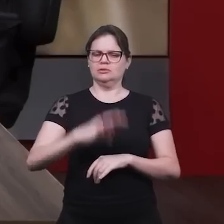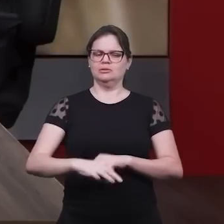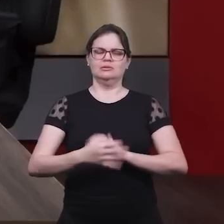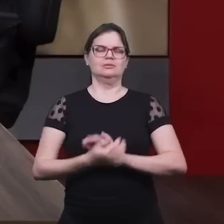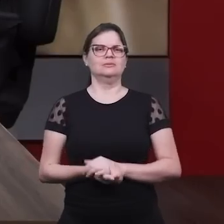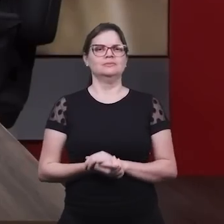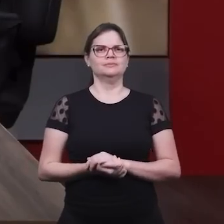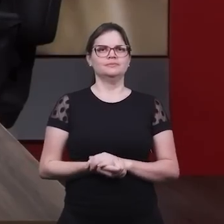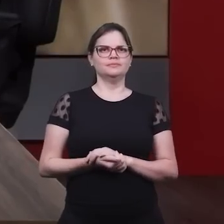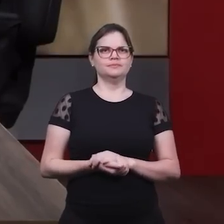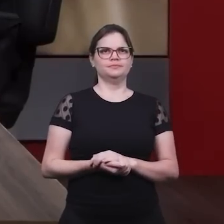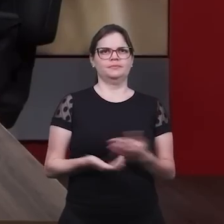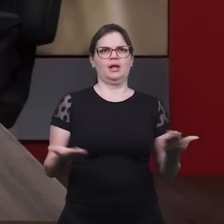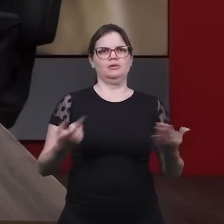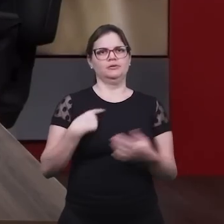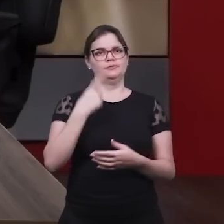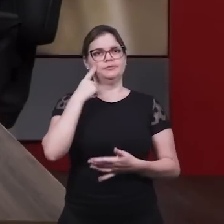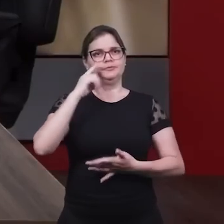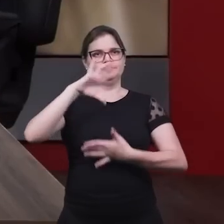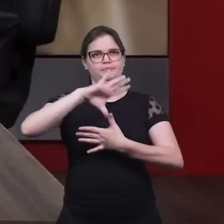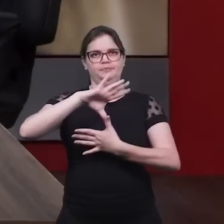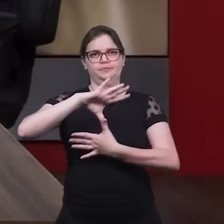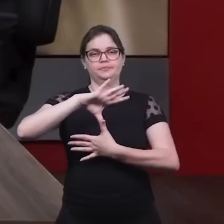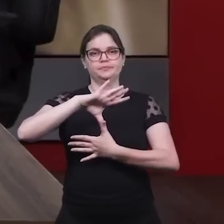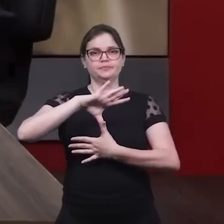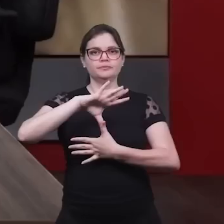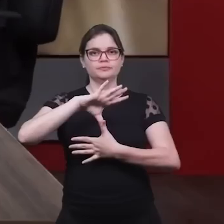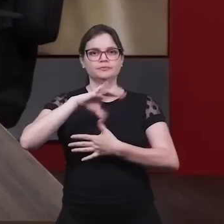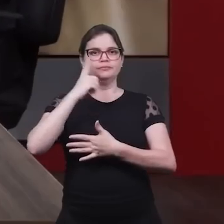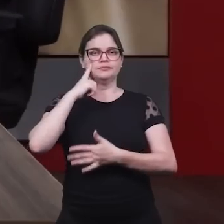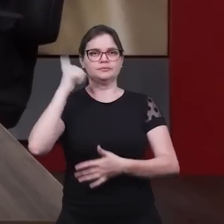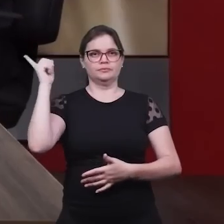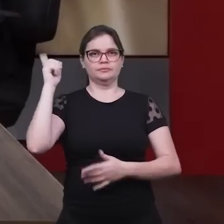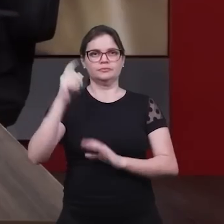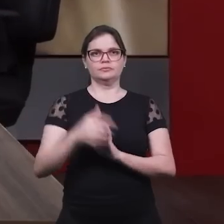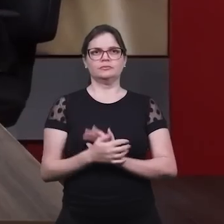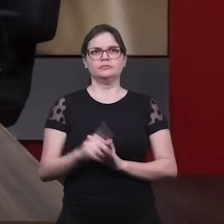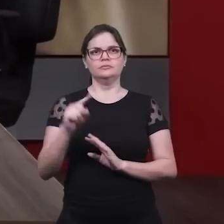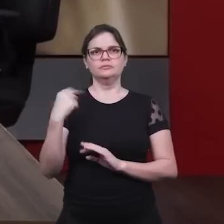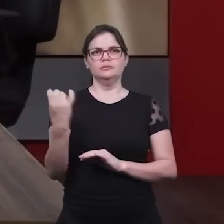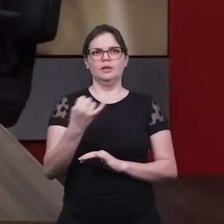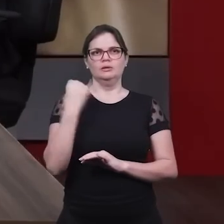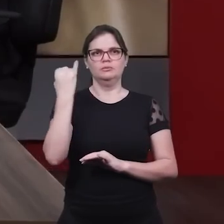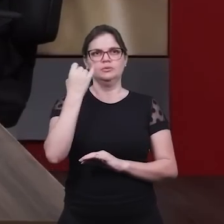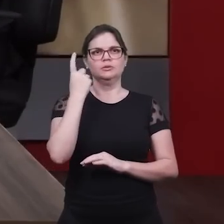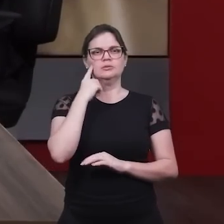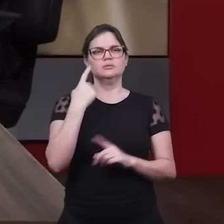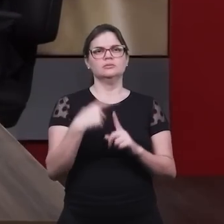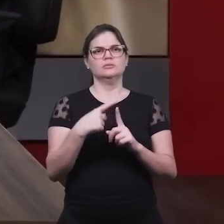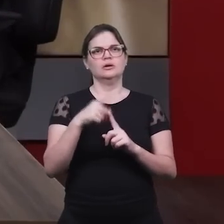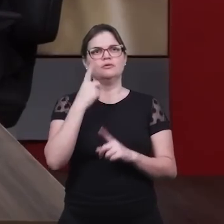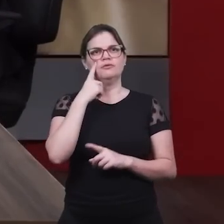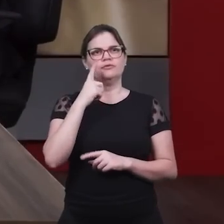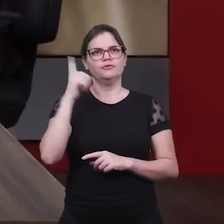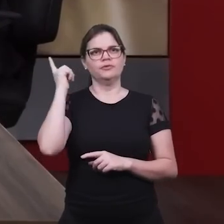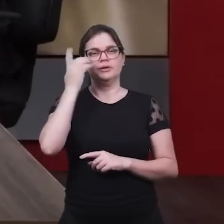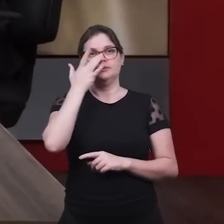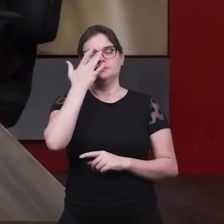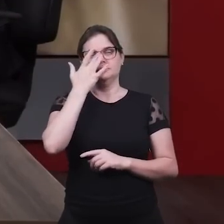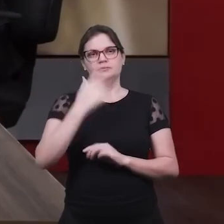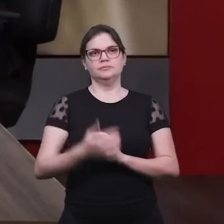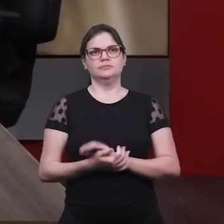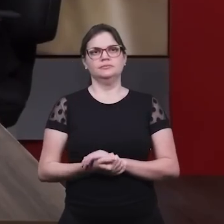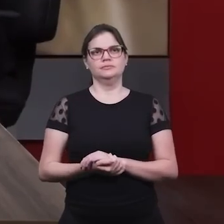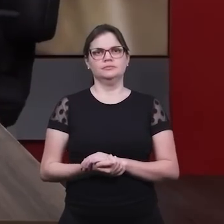é a Canaã celestial, né? Vai conquistar, né? É isso? Exatamente. Agora aqui, ó, esse mapa aqui, ele é